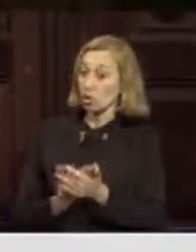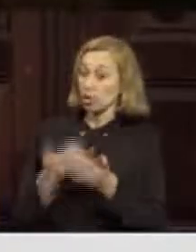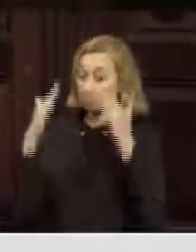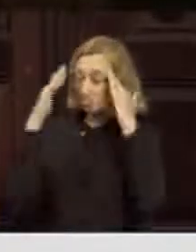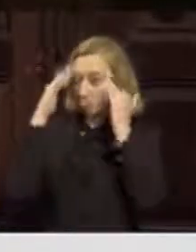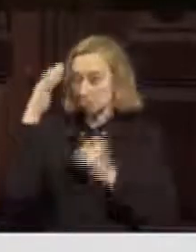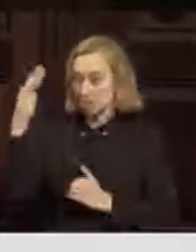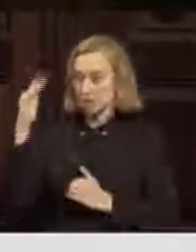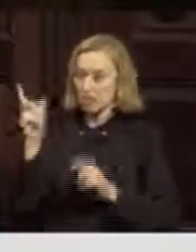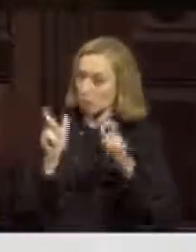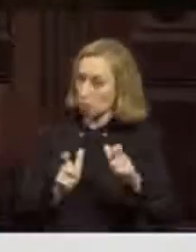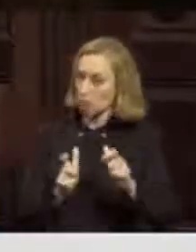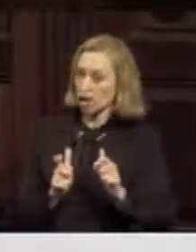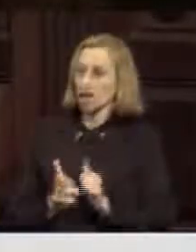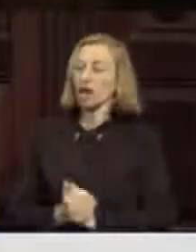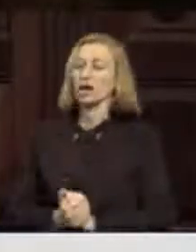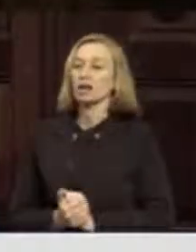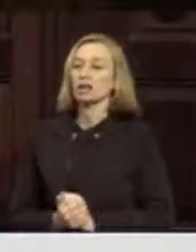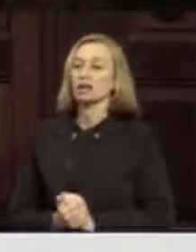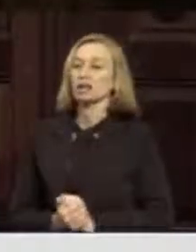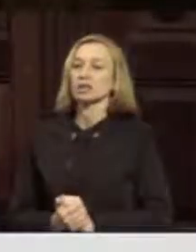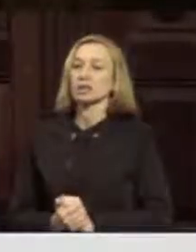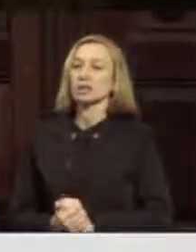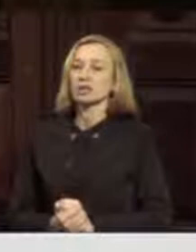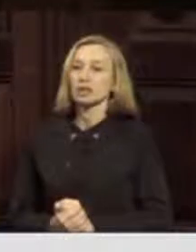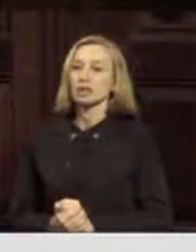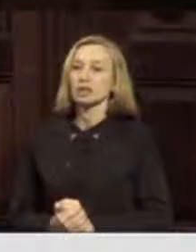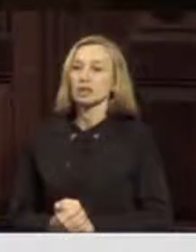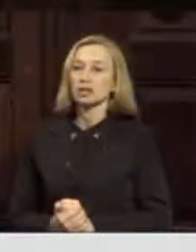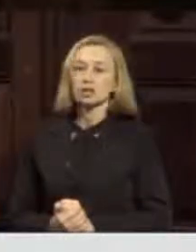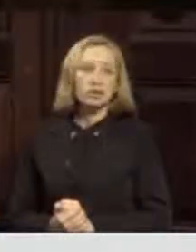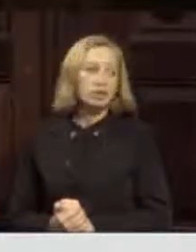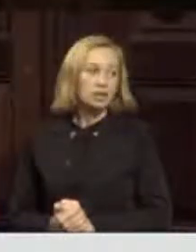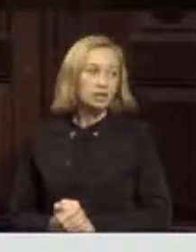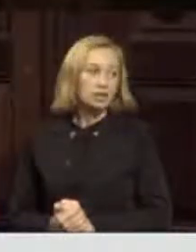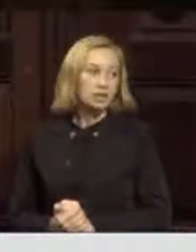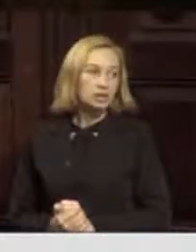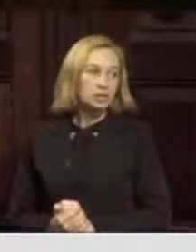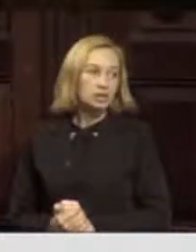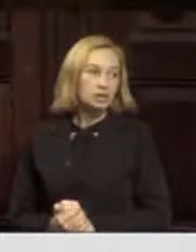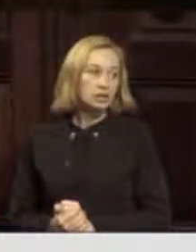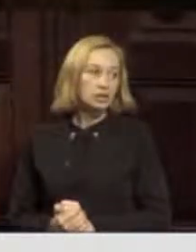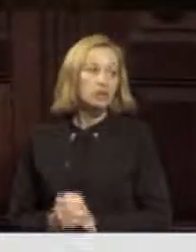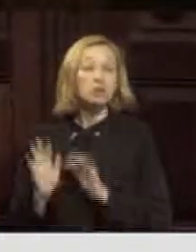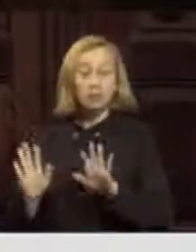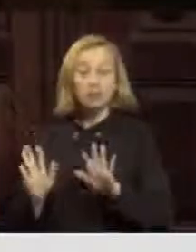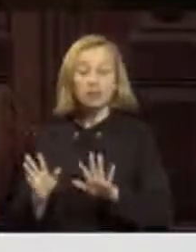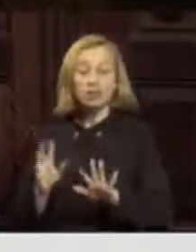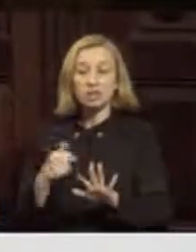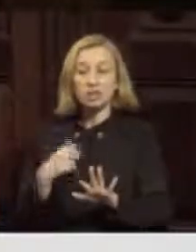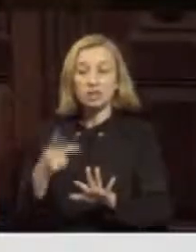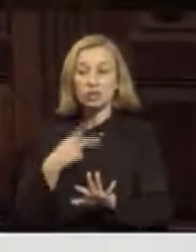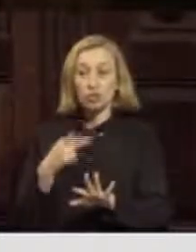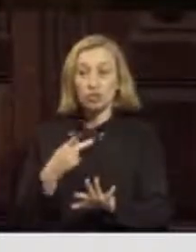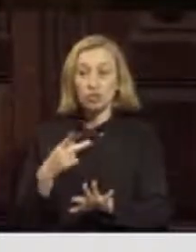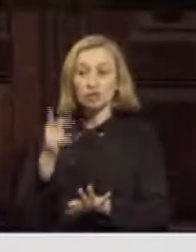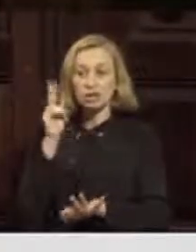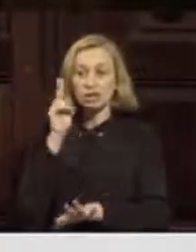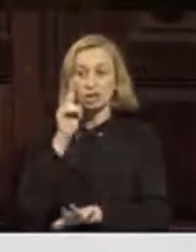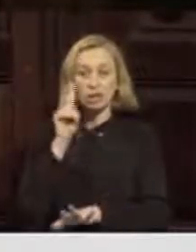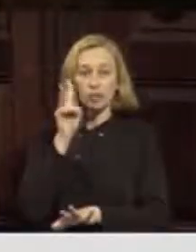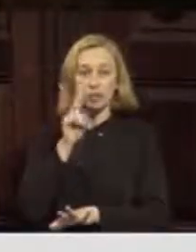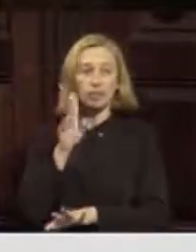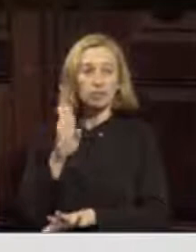política da alternância educacional. Mas eu estou trazendo a lembrança do